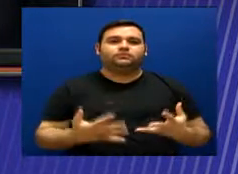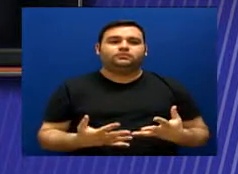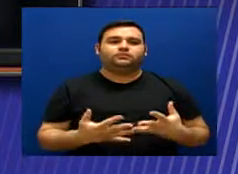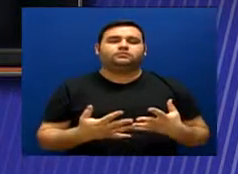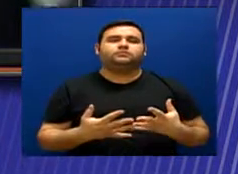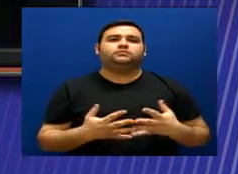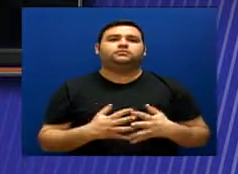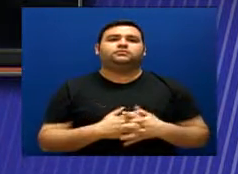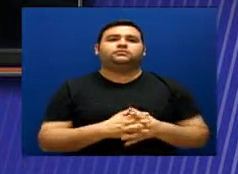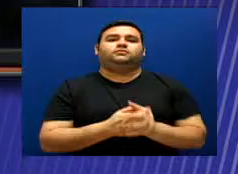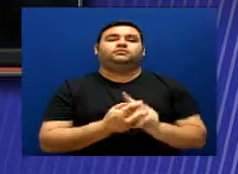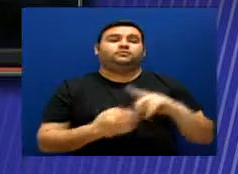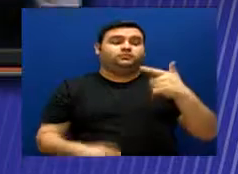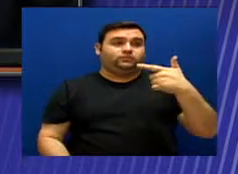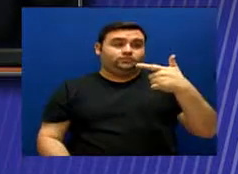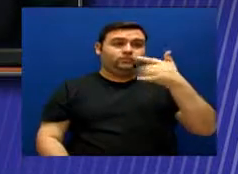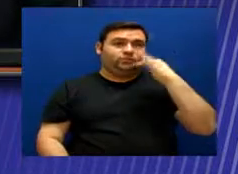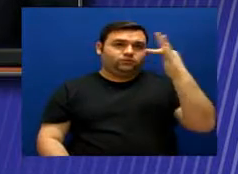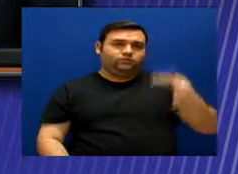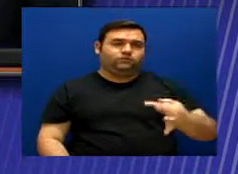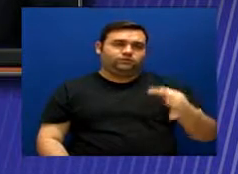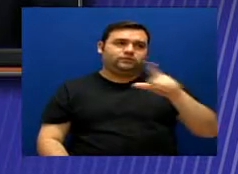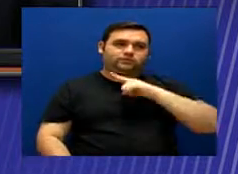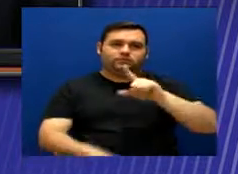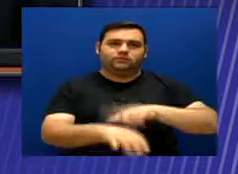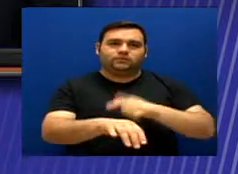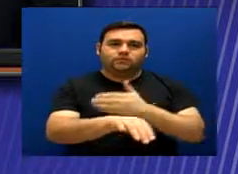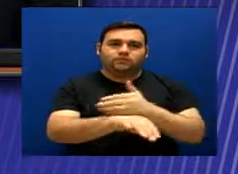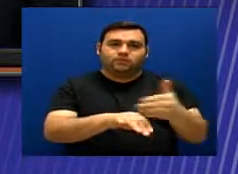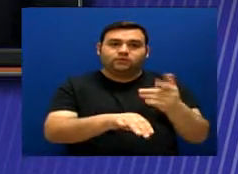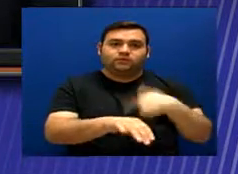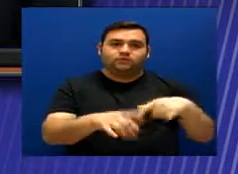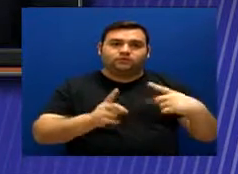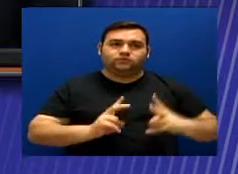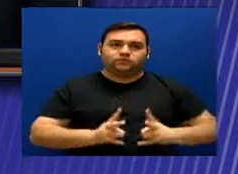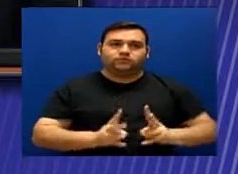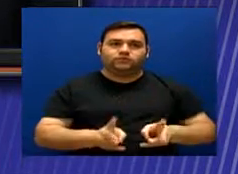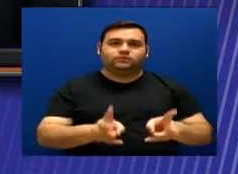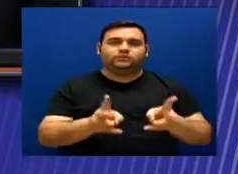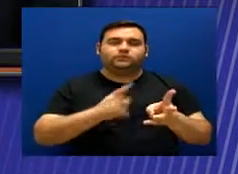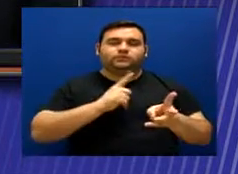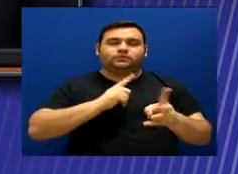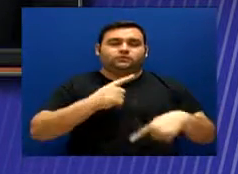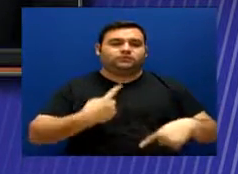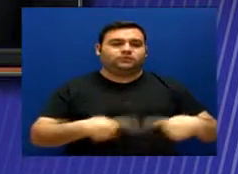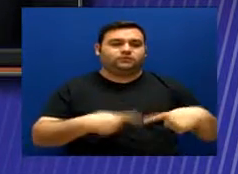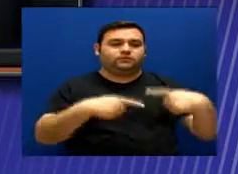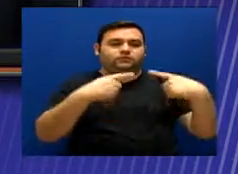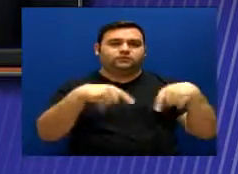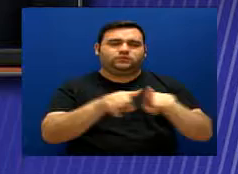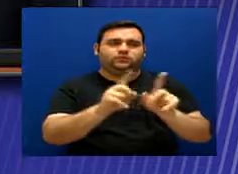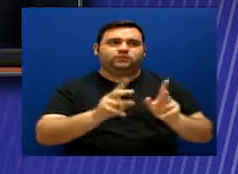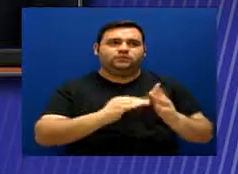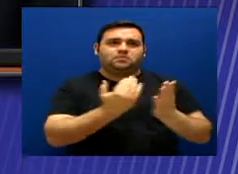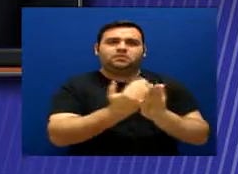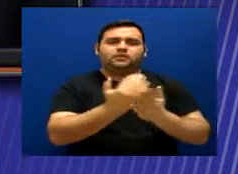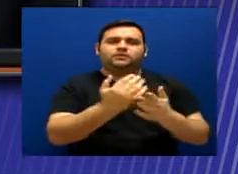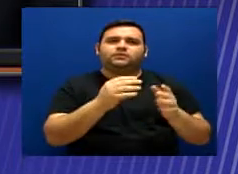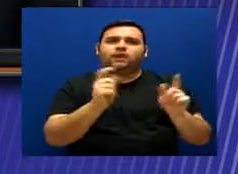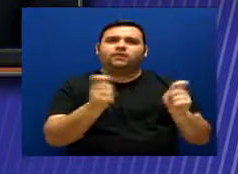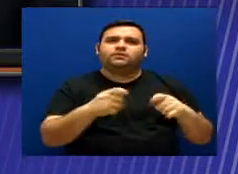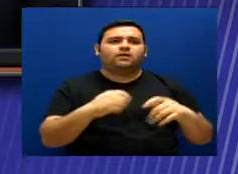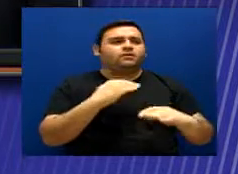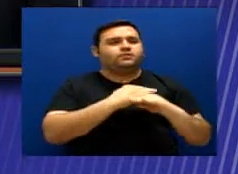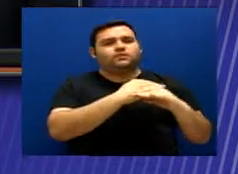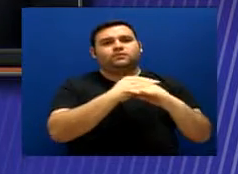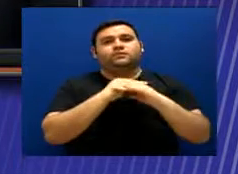levantamento, próximo momento, quando passar o tempo e nós ainda mantivermos aqui a discussão, mesmo fora, que seja tratado